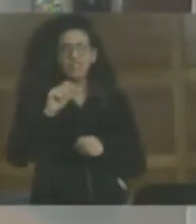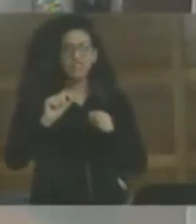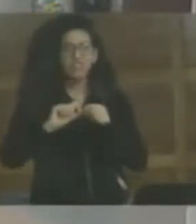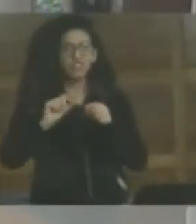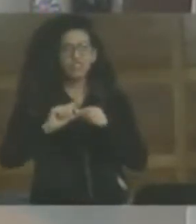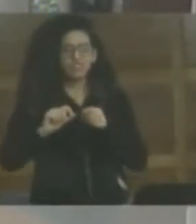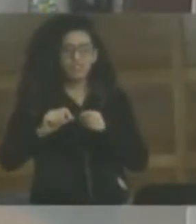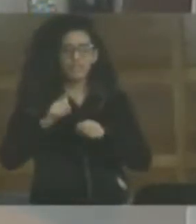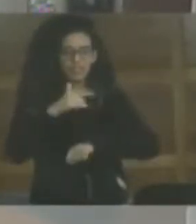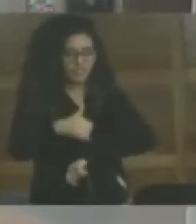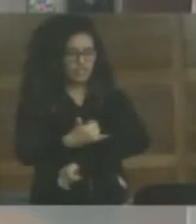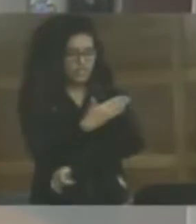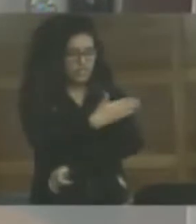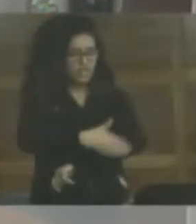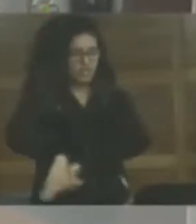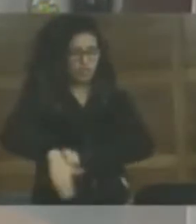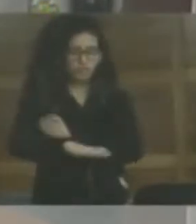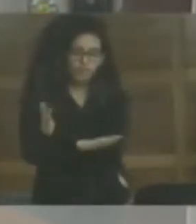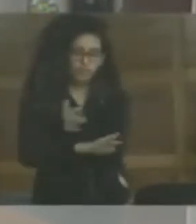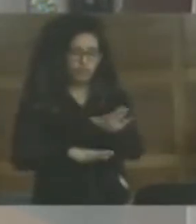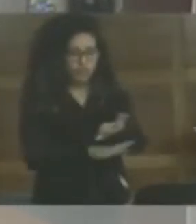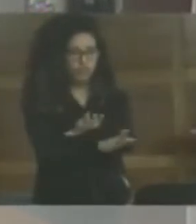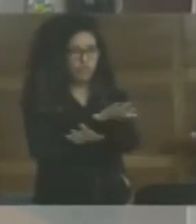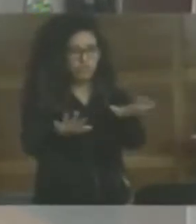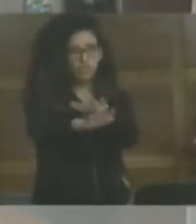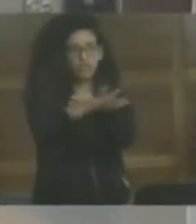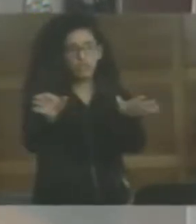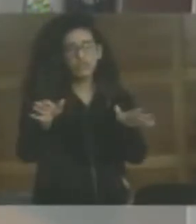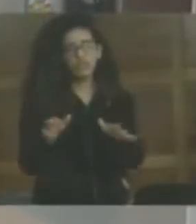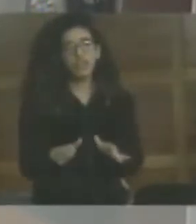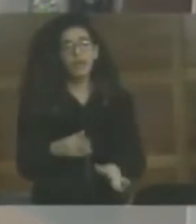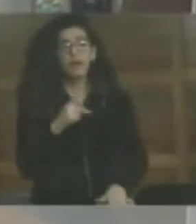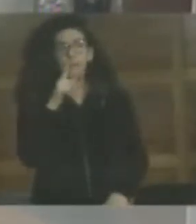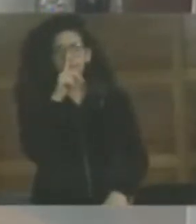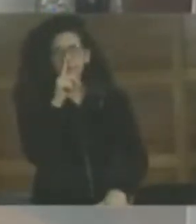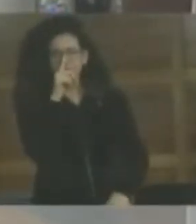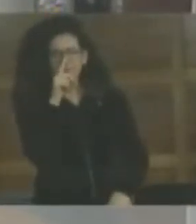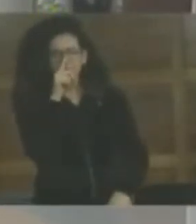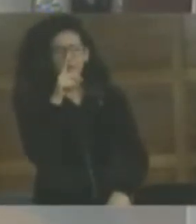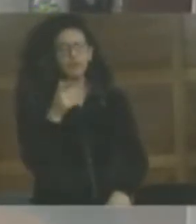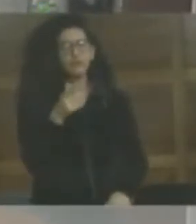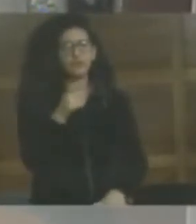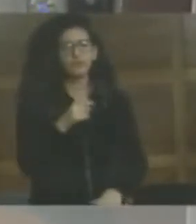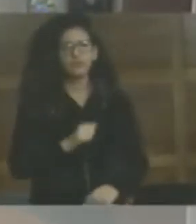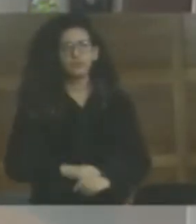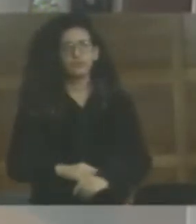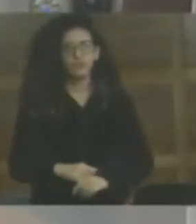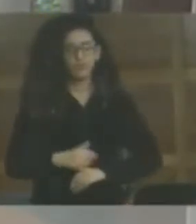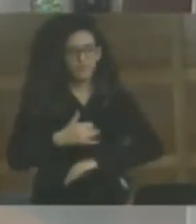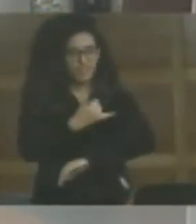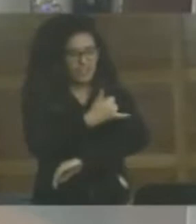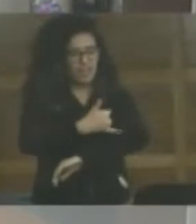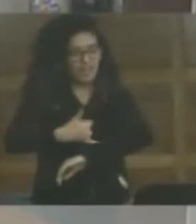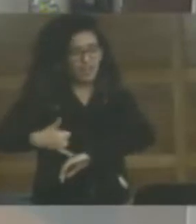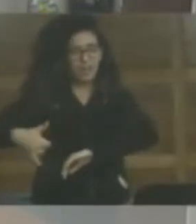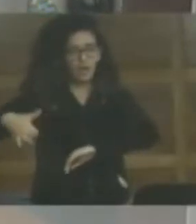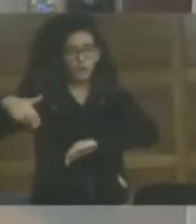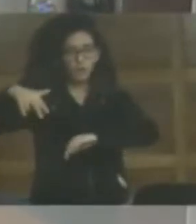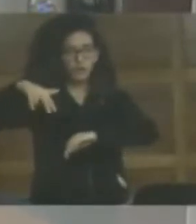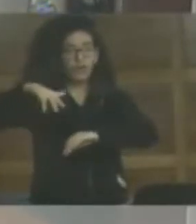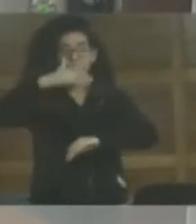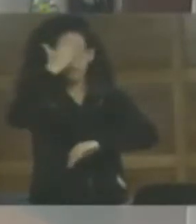atravessando na pista. Causa acidente de carro, de bicicleta, de pedestre, a rua fica lisa, fica com